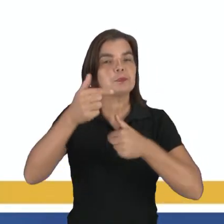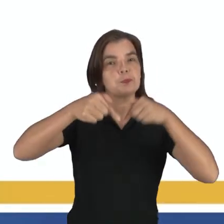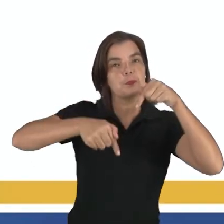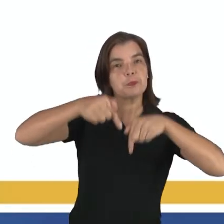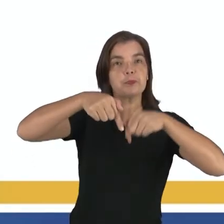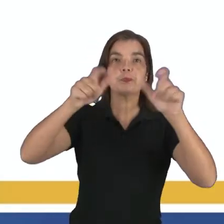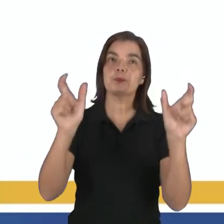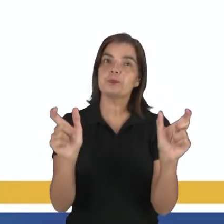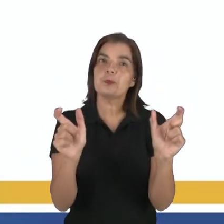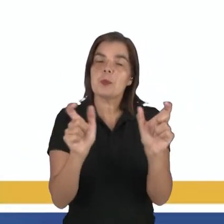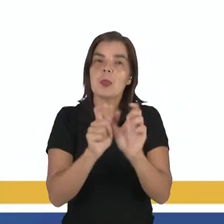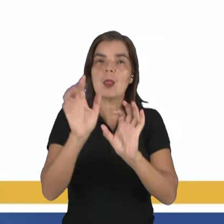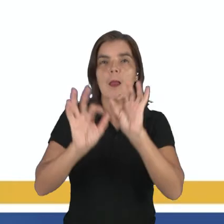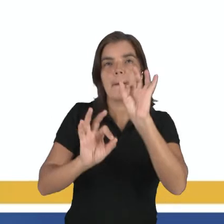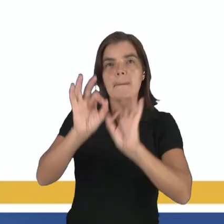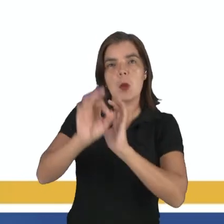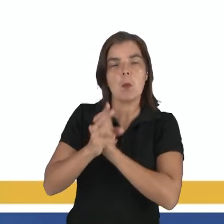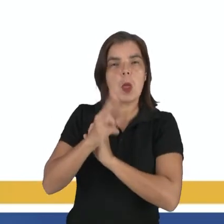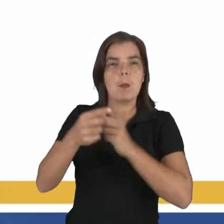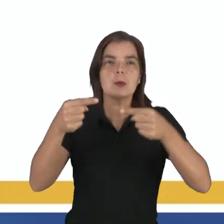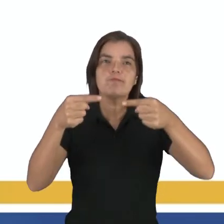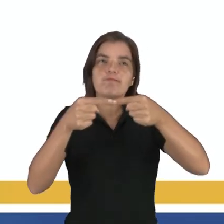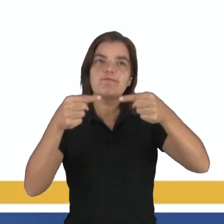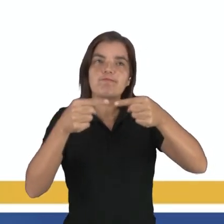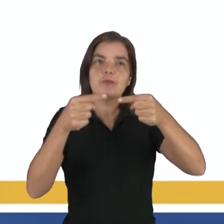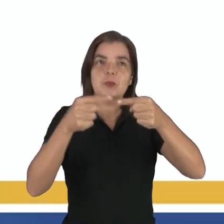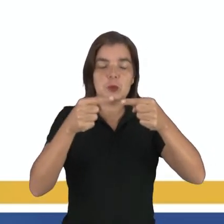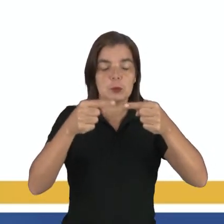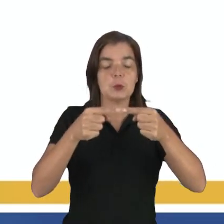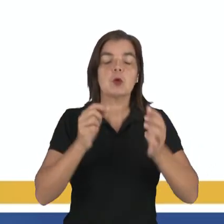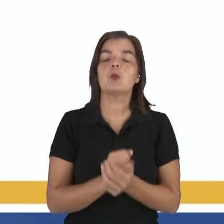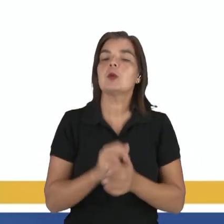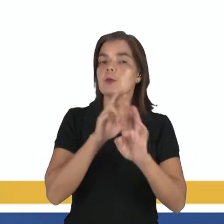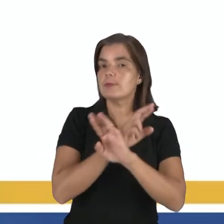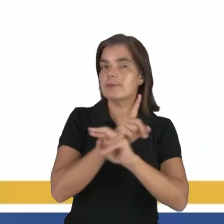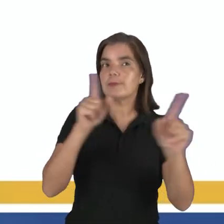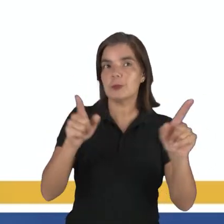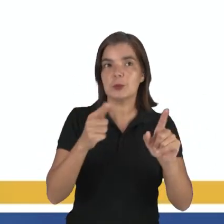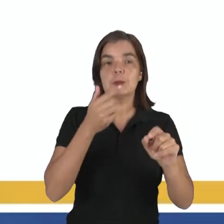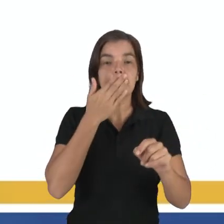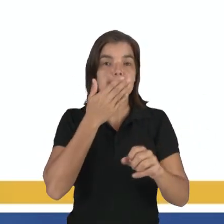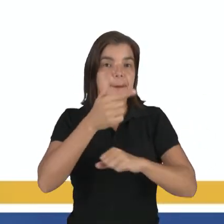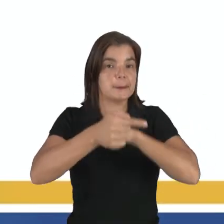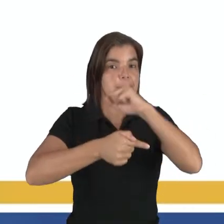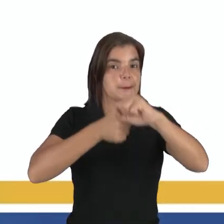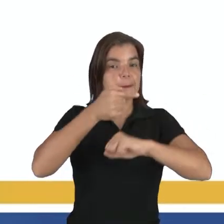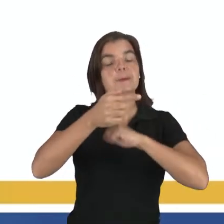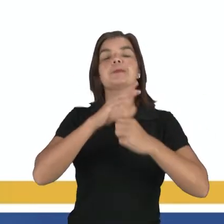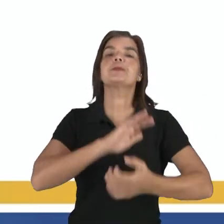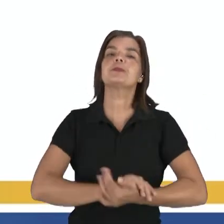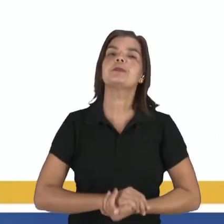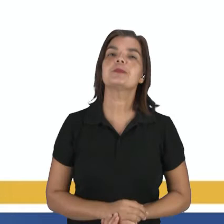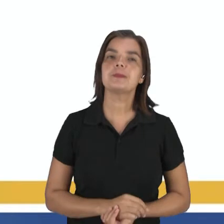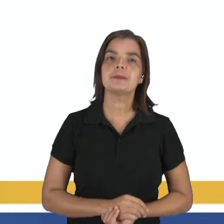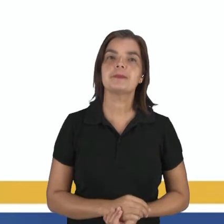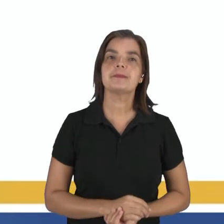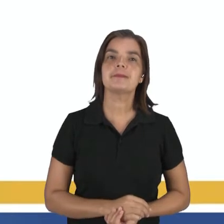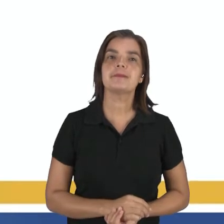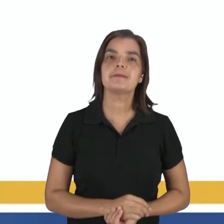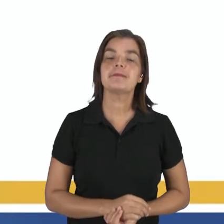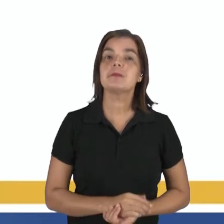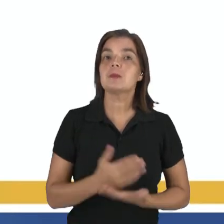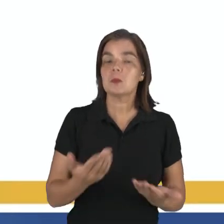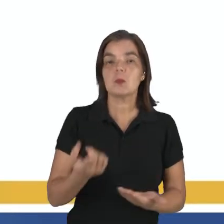substância química composta é formada pela mesma combinação de diferentes tipos de